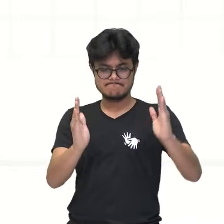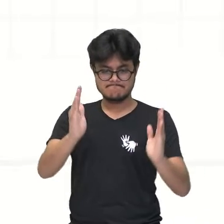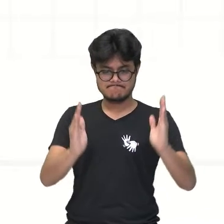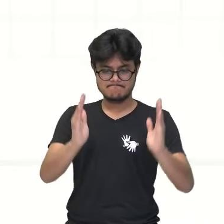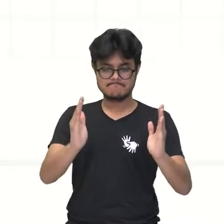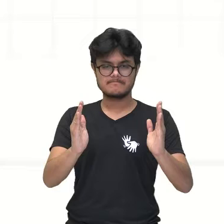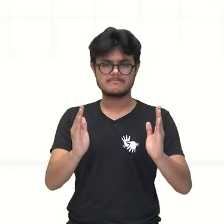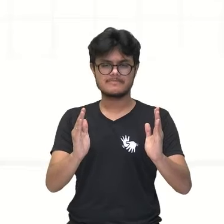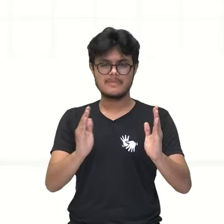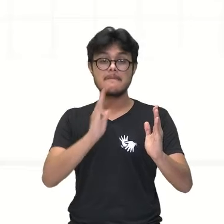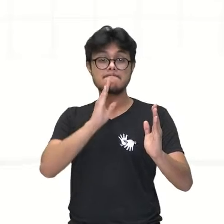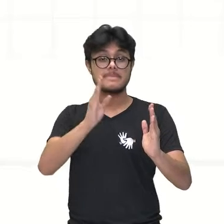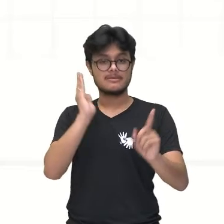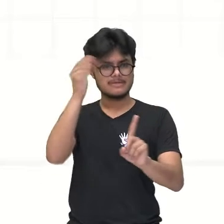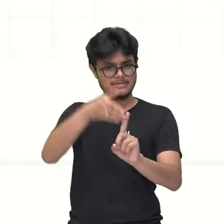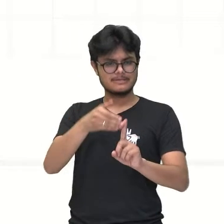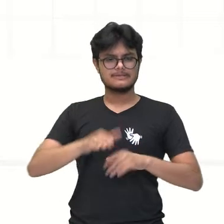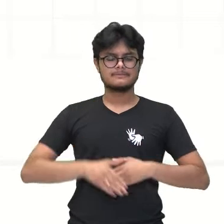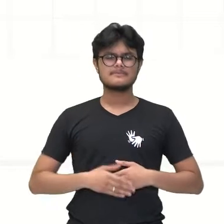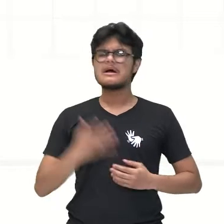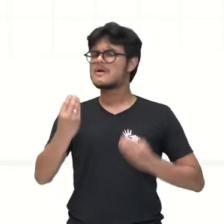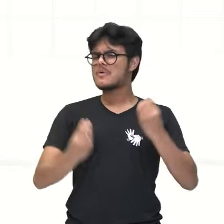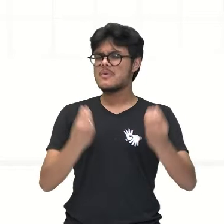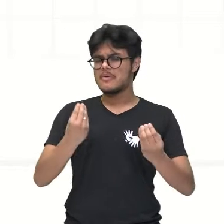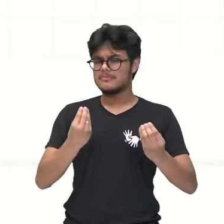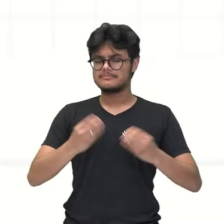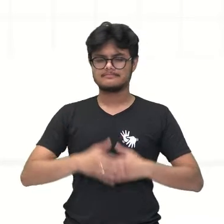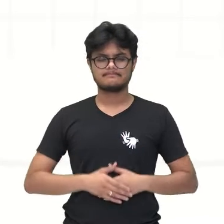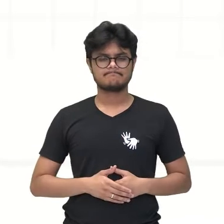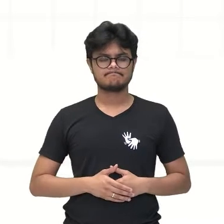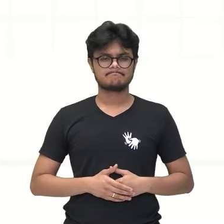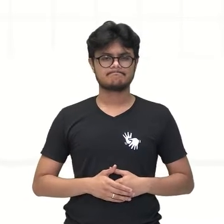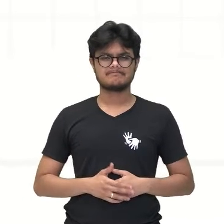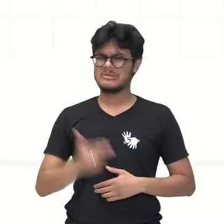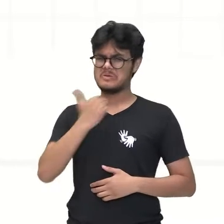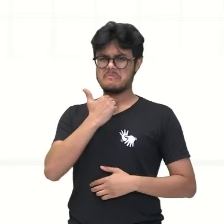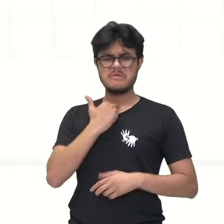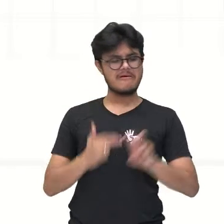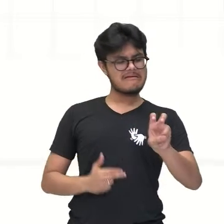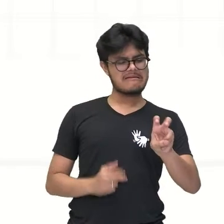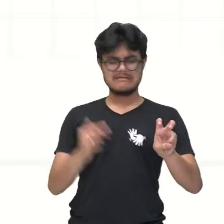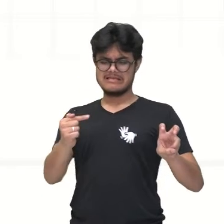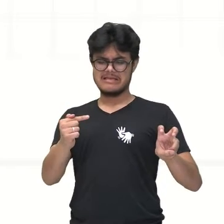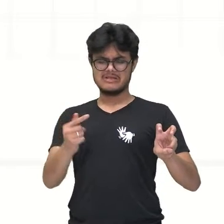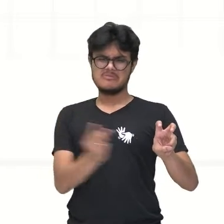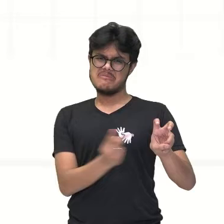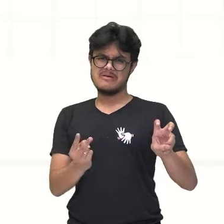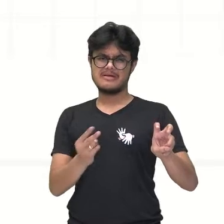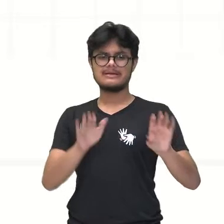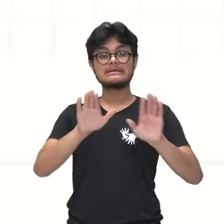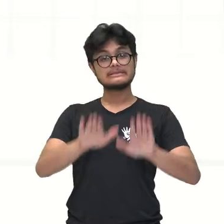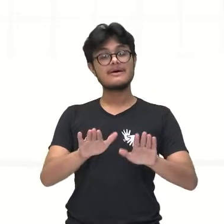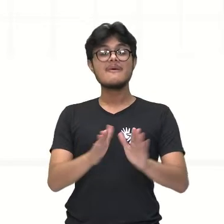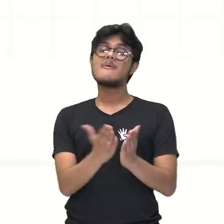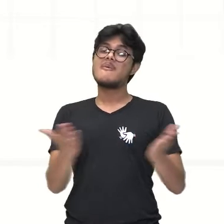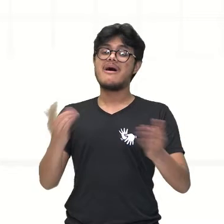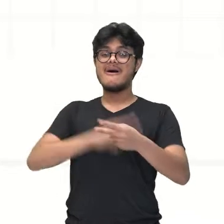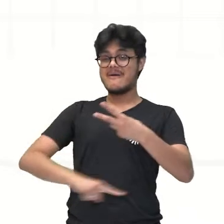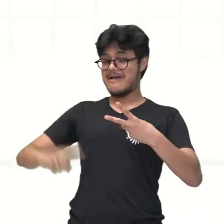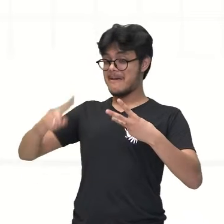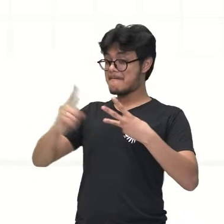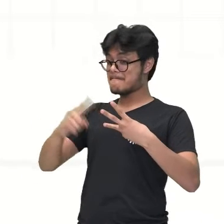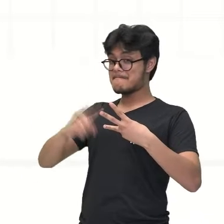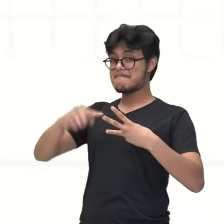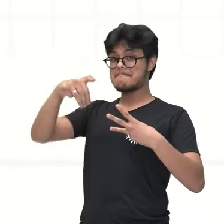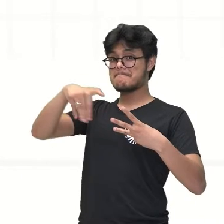2 centrais. E aí, não vai poder ser esses 2 números, né? Então, eu vou tirar a média entre esses 2